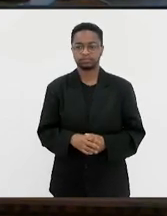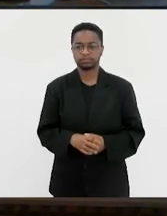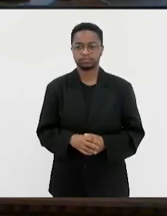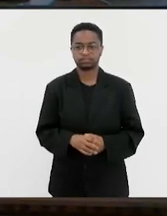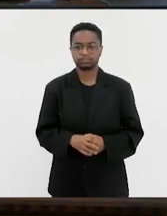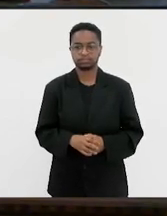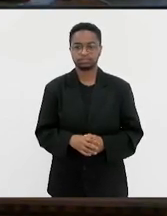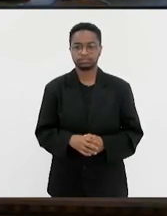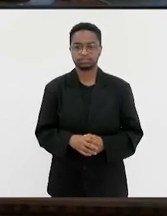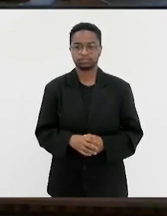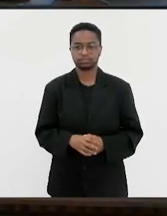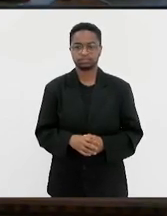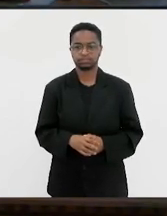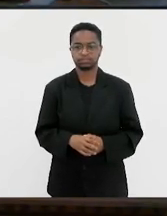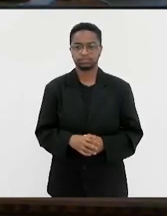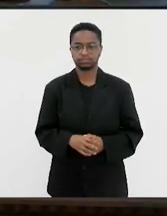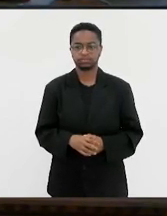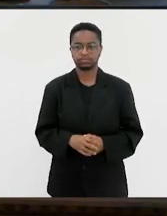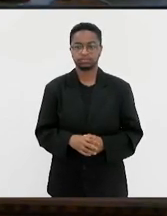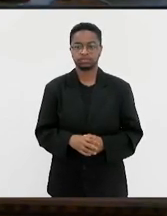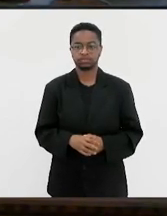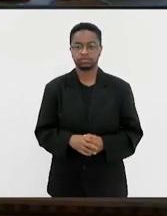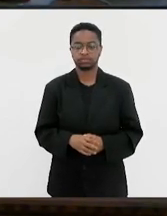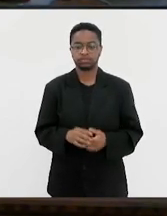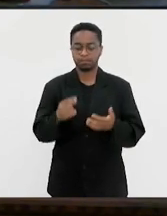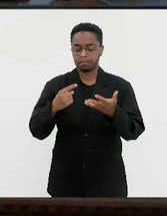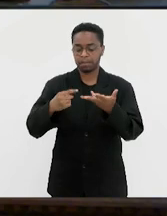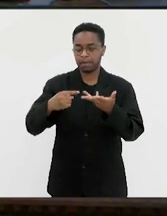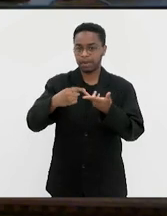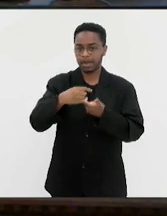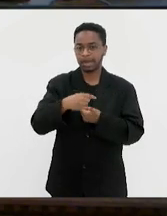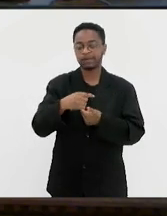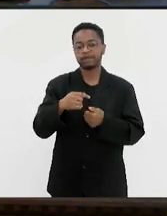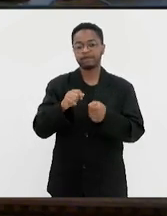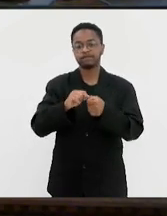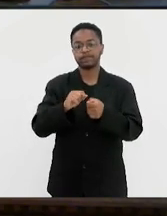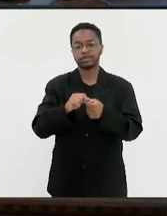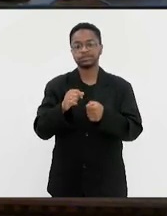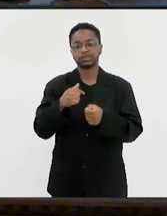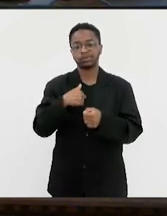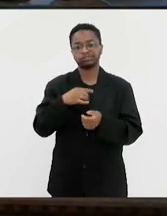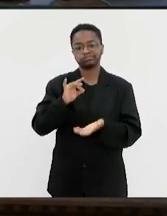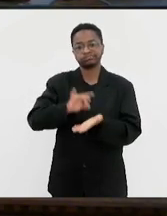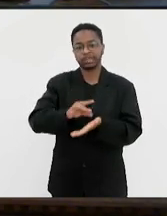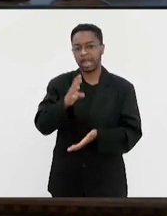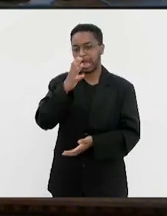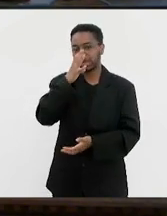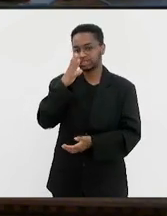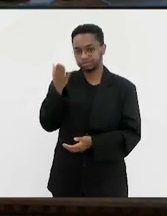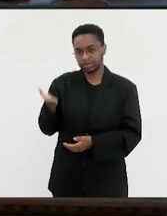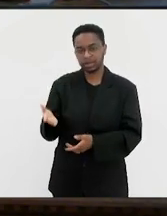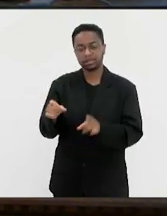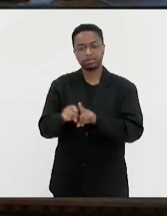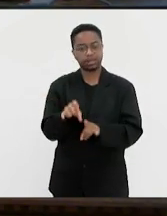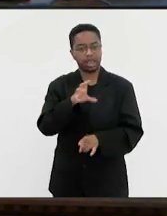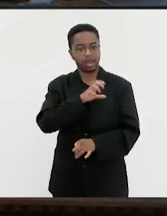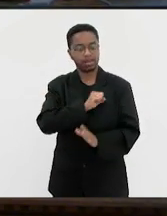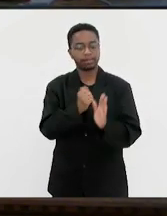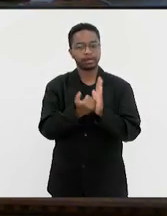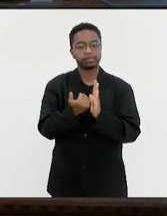Vô, tudo isso me faz te admirar muito, te amar cada vez mais.